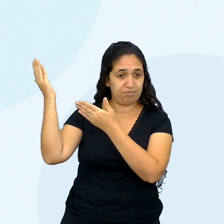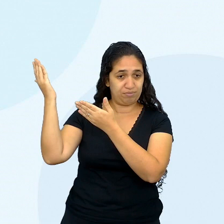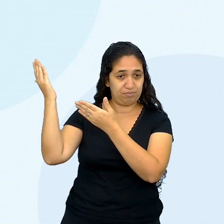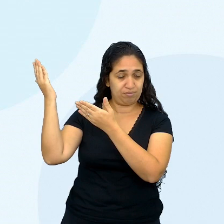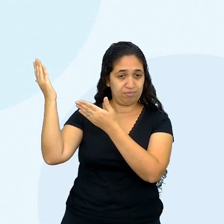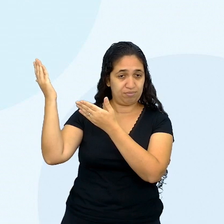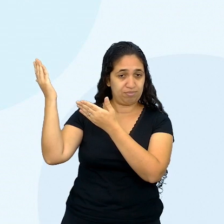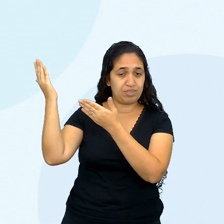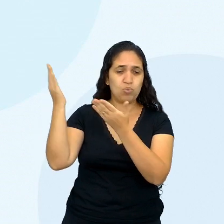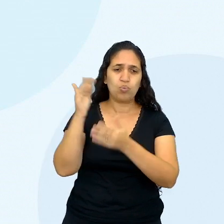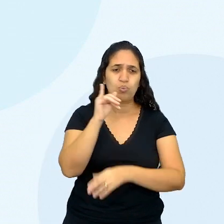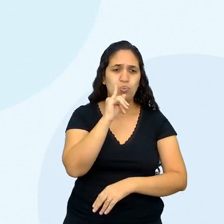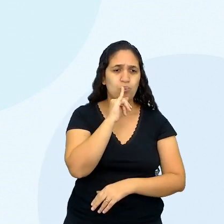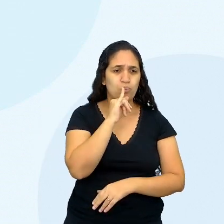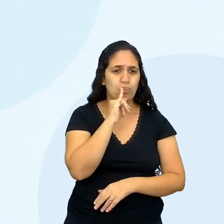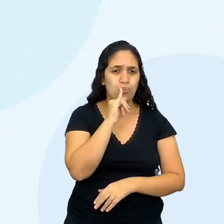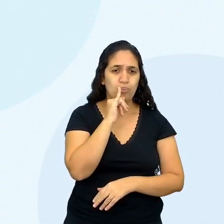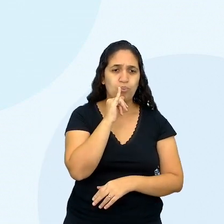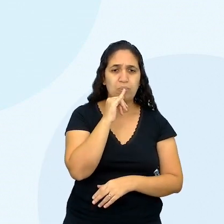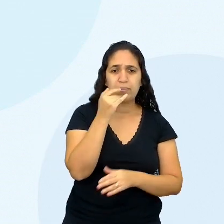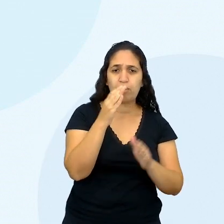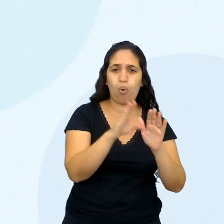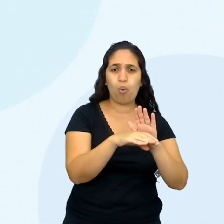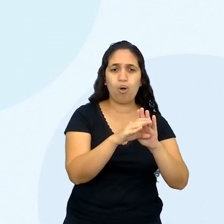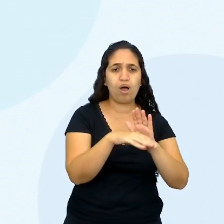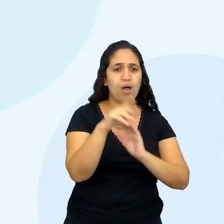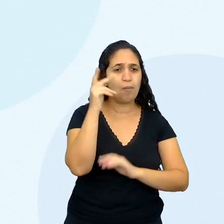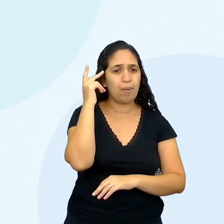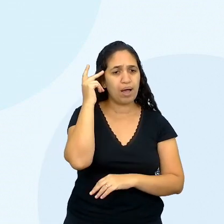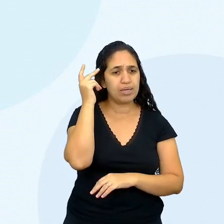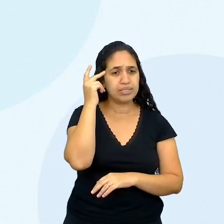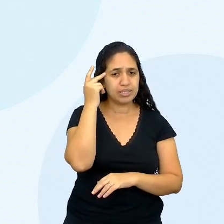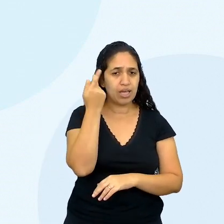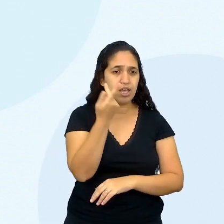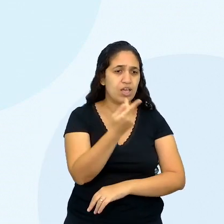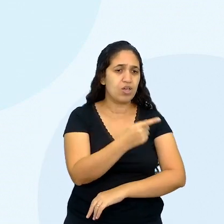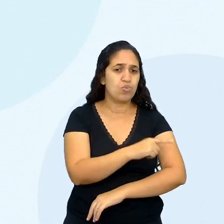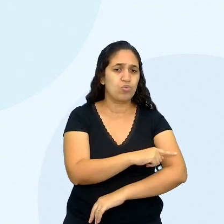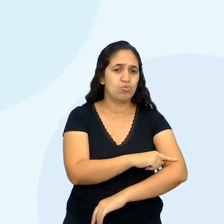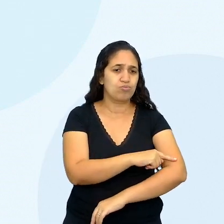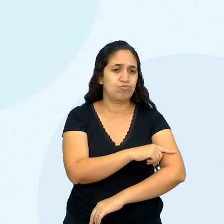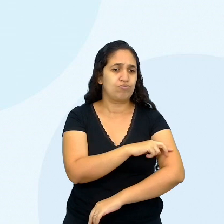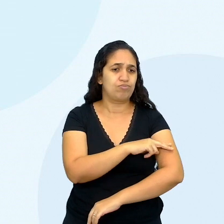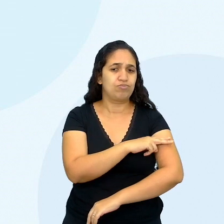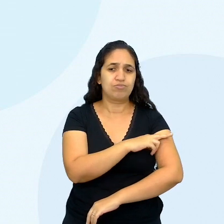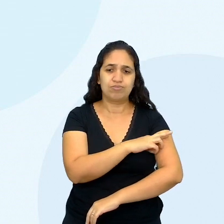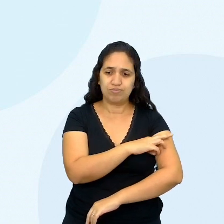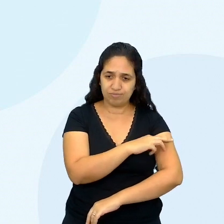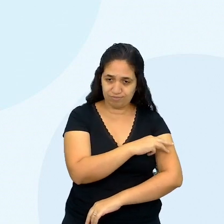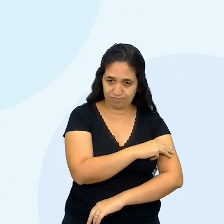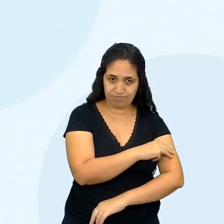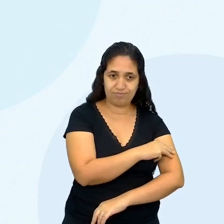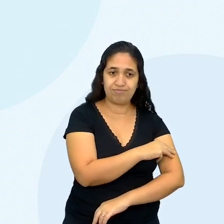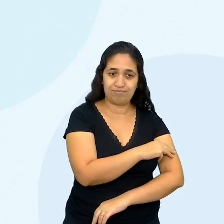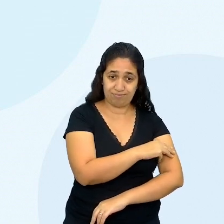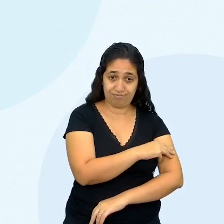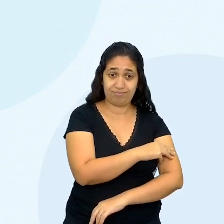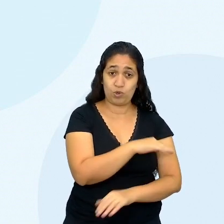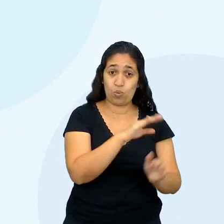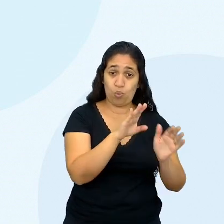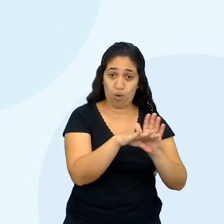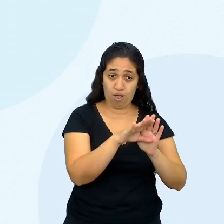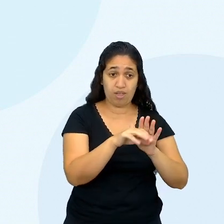É um exemplo, né, do currículo paulista no ensino fundamental anos iniciais, que está lá previsto no currículo em